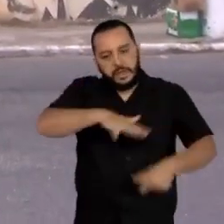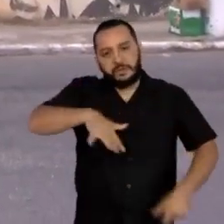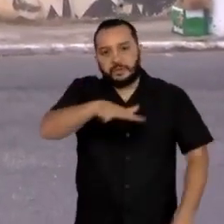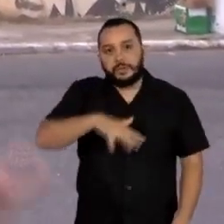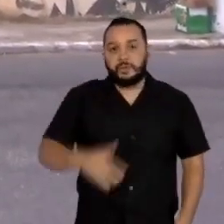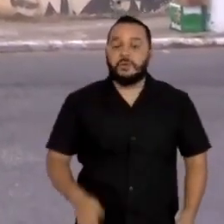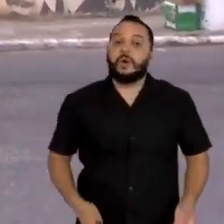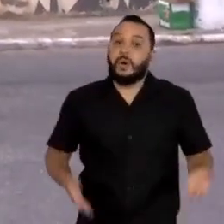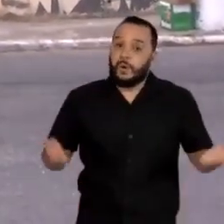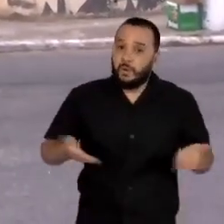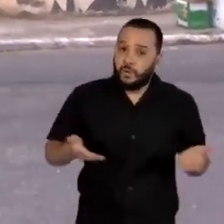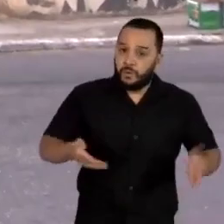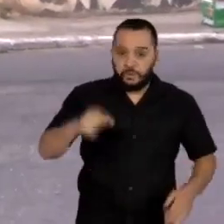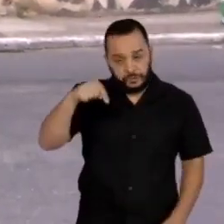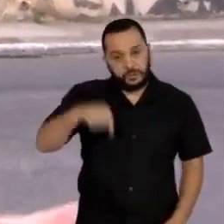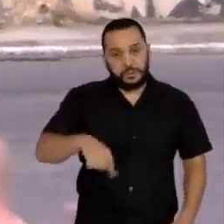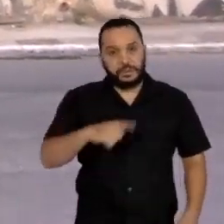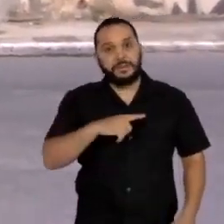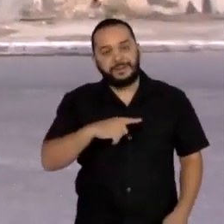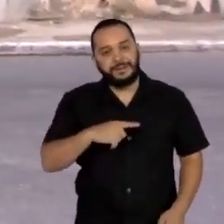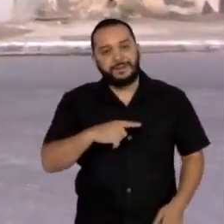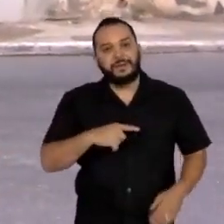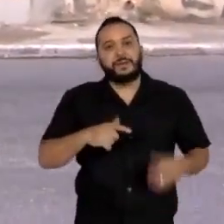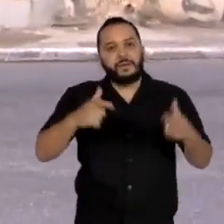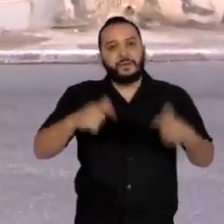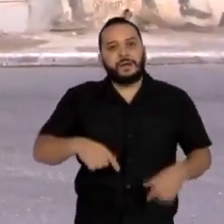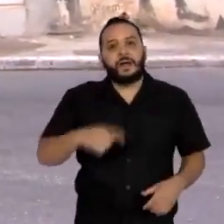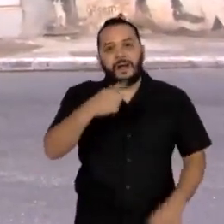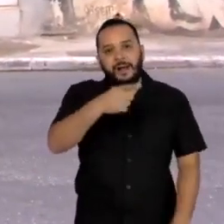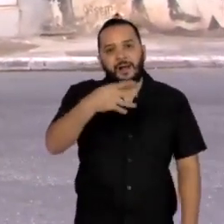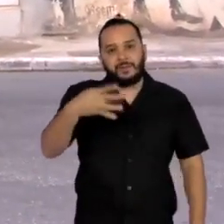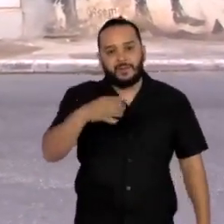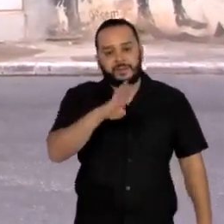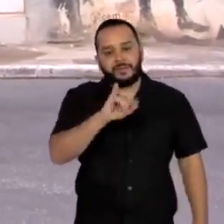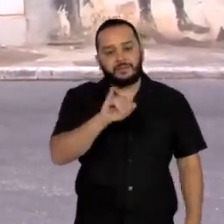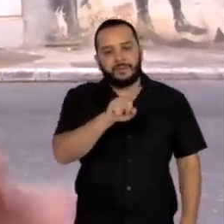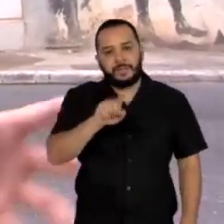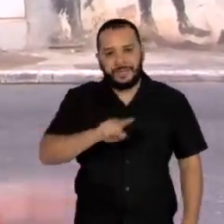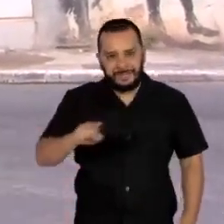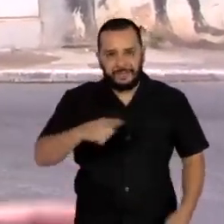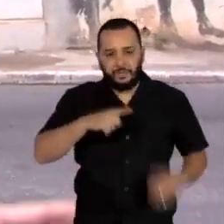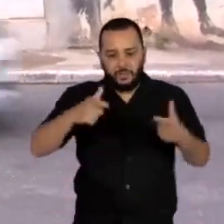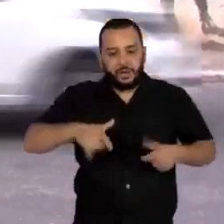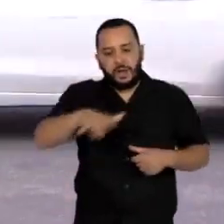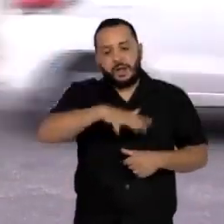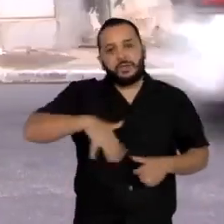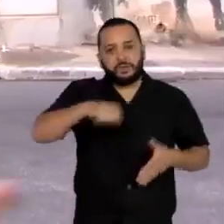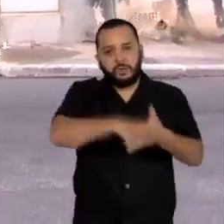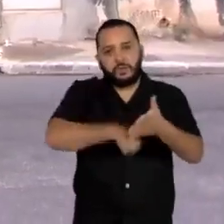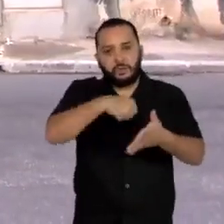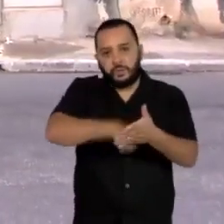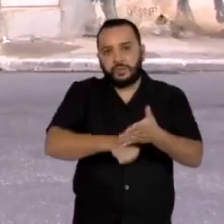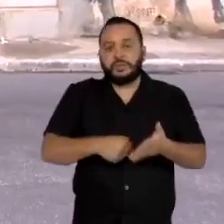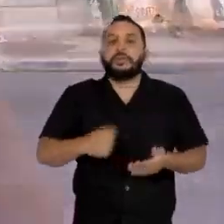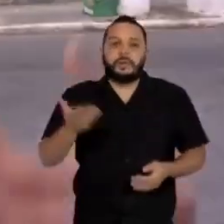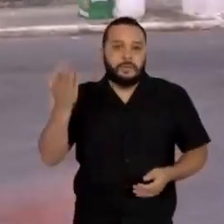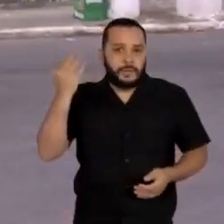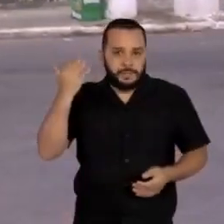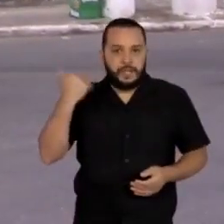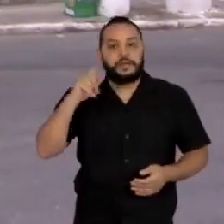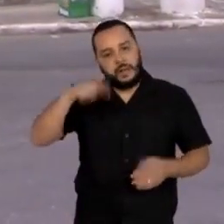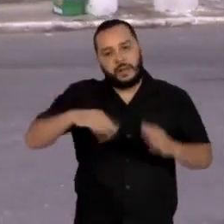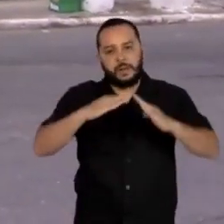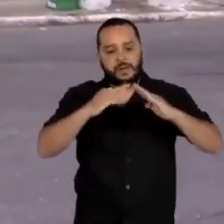na 14 Bis, que inclusive é um nome que não marca esse território de luta, era o que era a sede do quilombo.